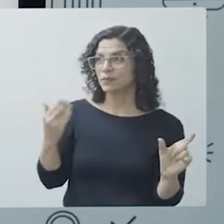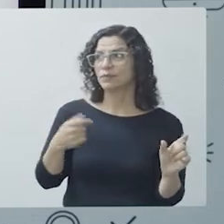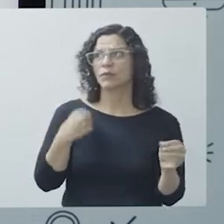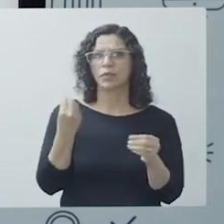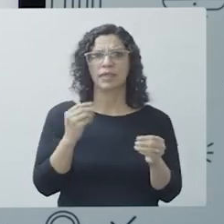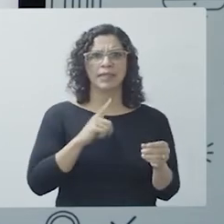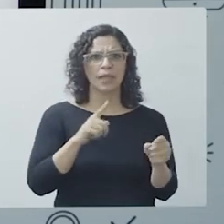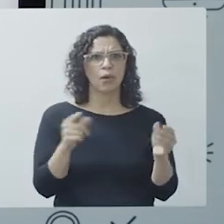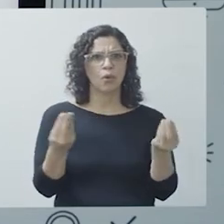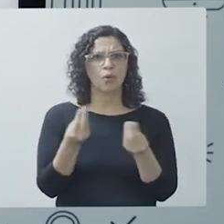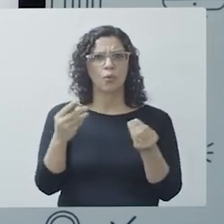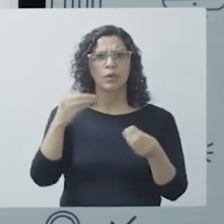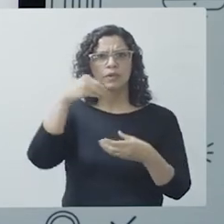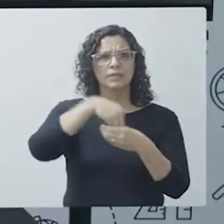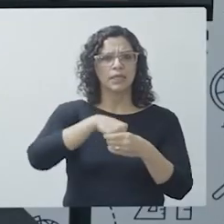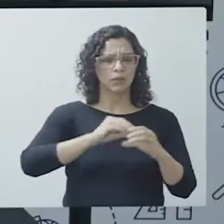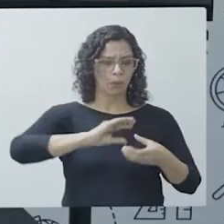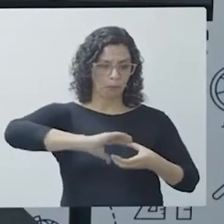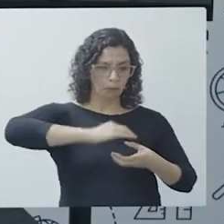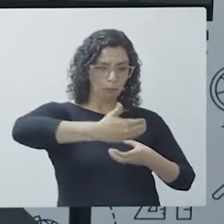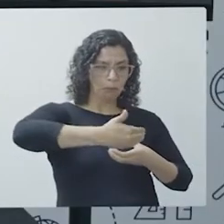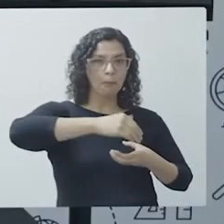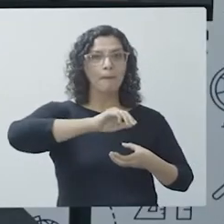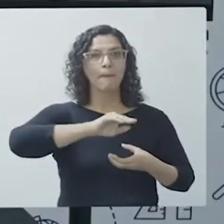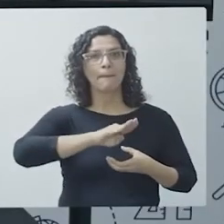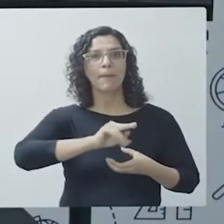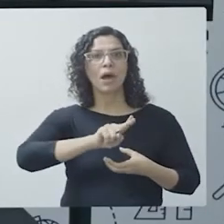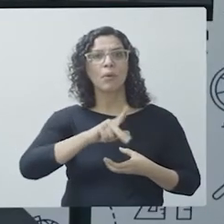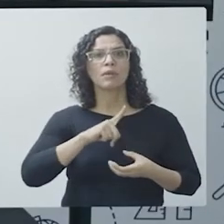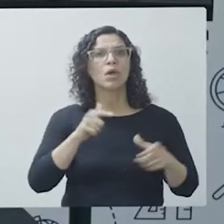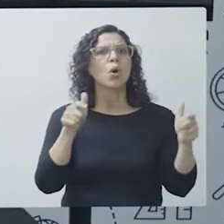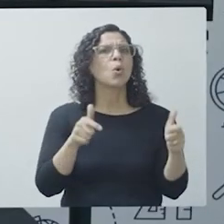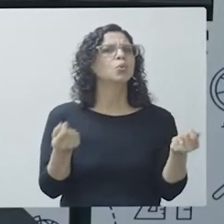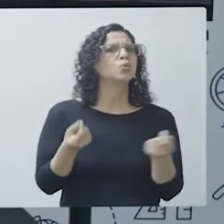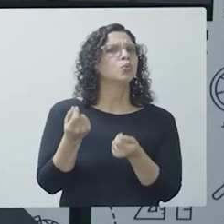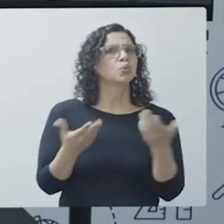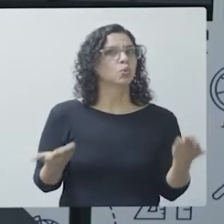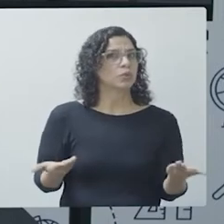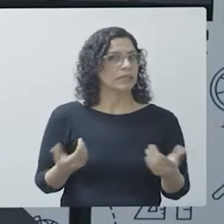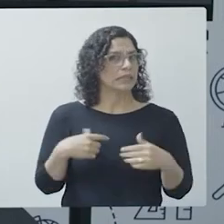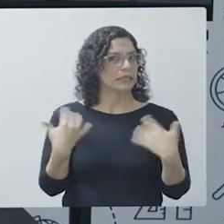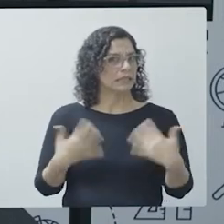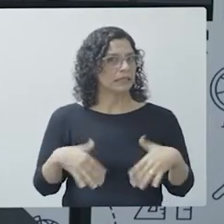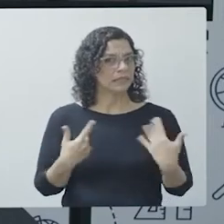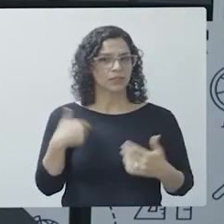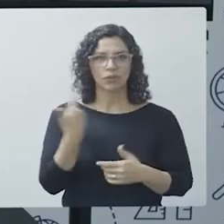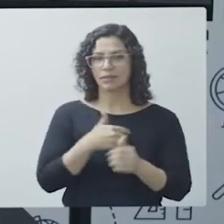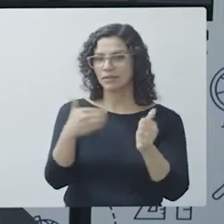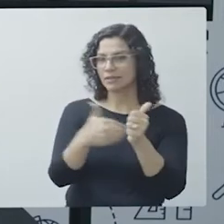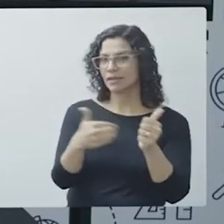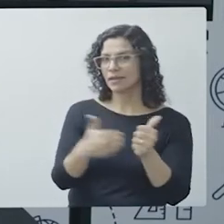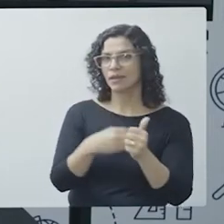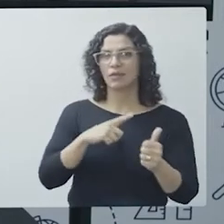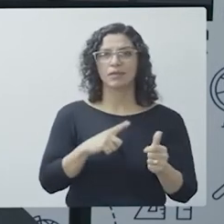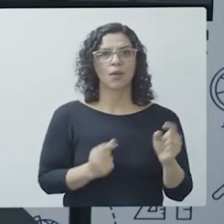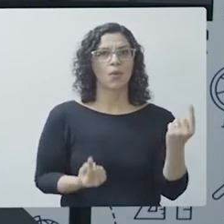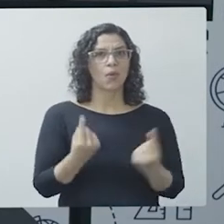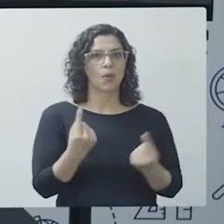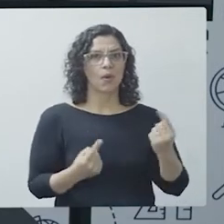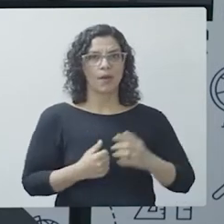O que será que o nosso baú trouxe hoje? Qual é o segredo do